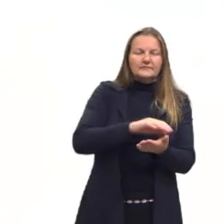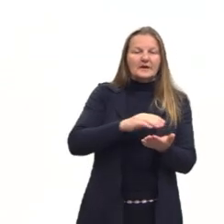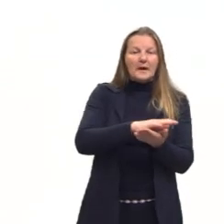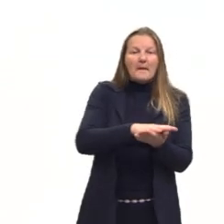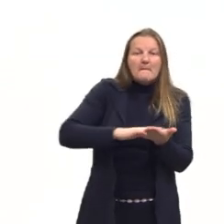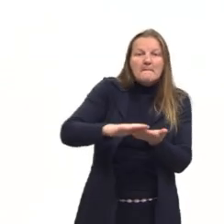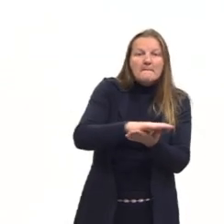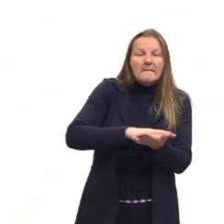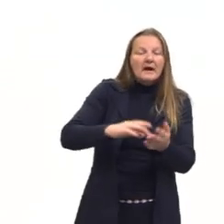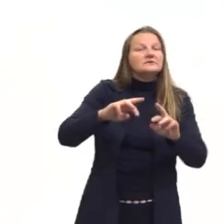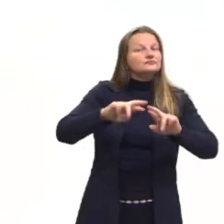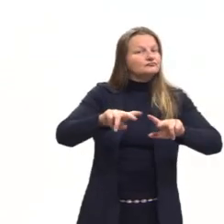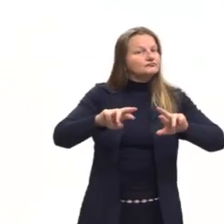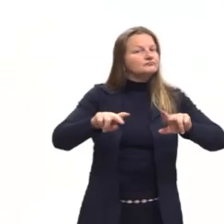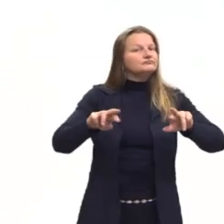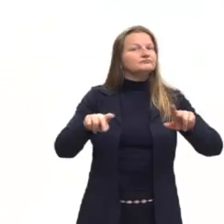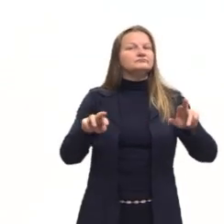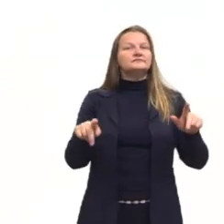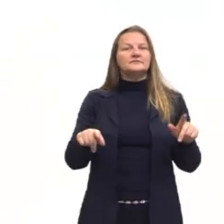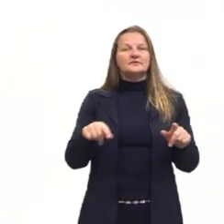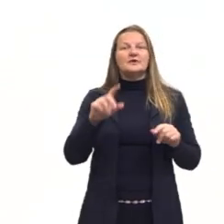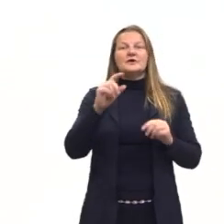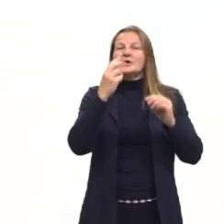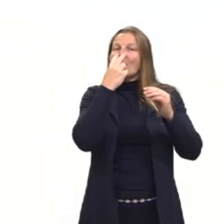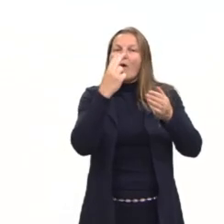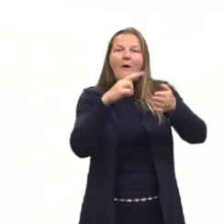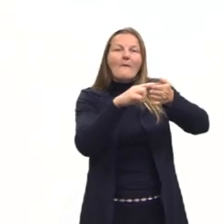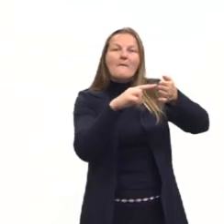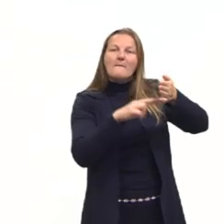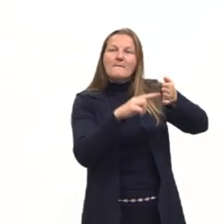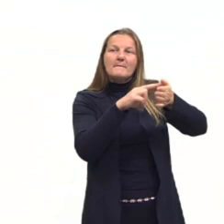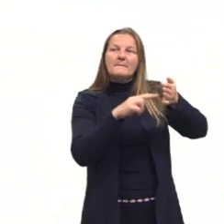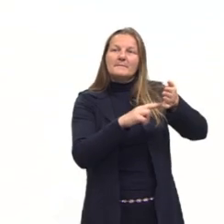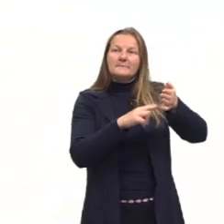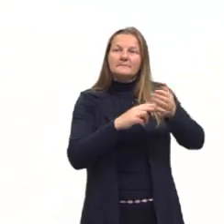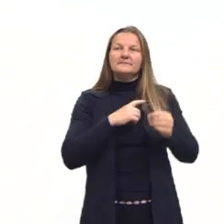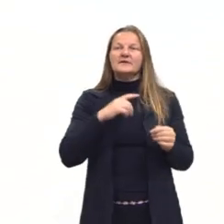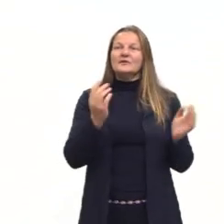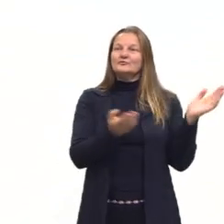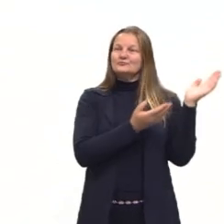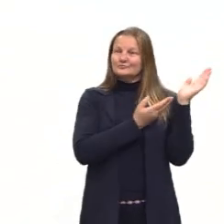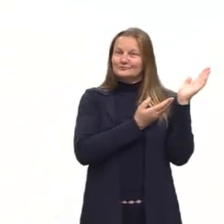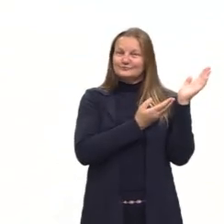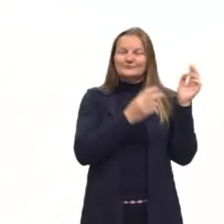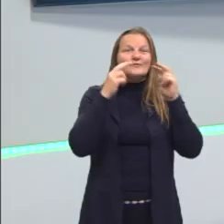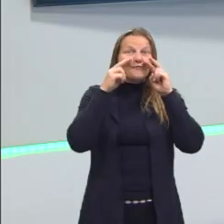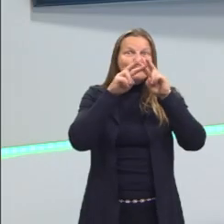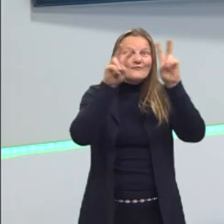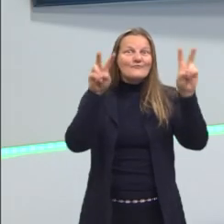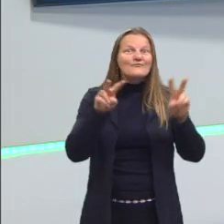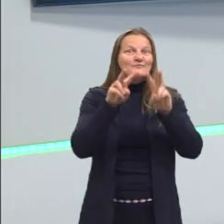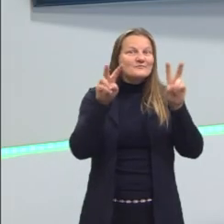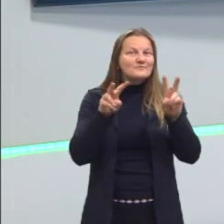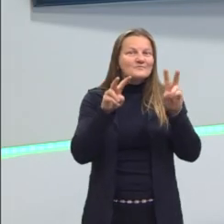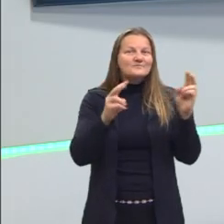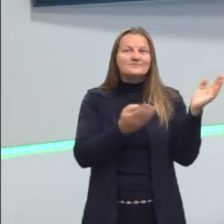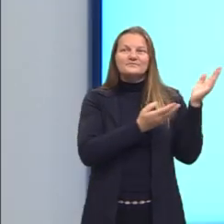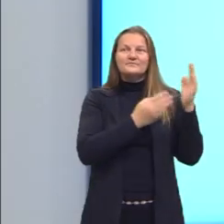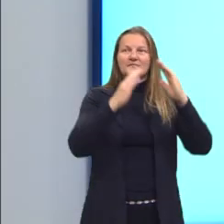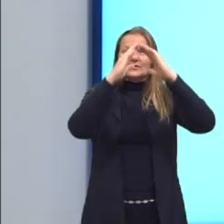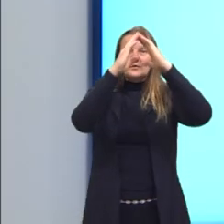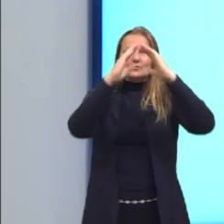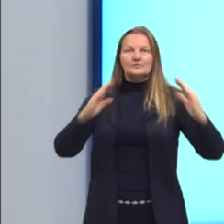formatos Assim como nós irmos nos prismas e aqui o trouxe para vocês a imagem de uma pirâmide